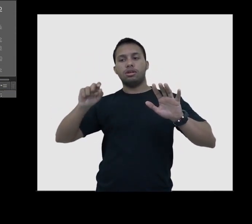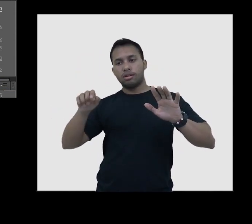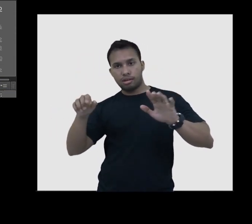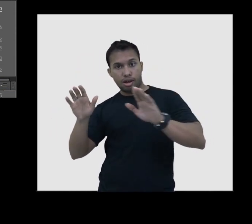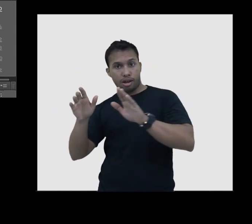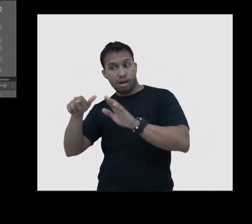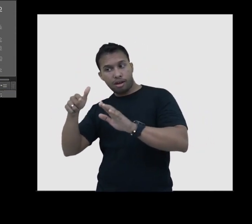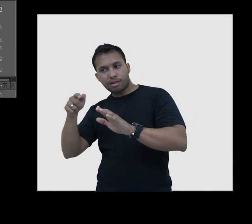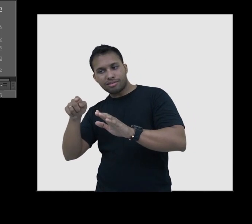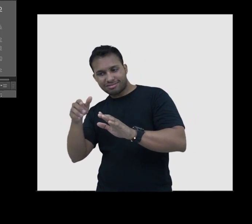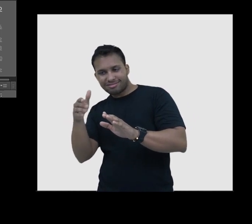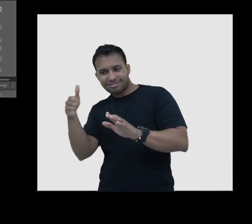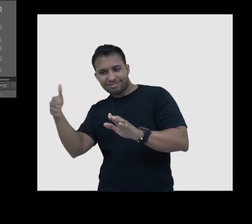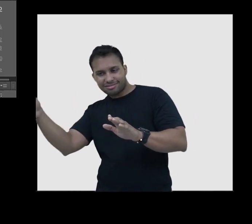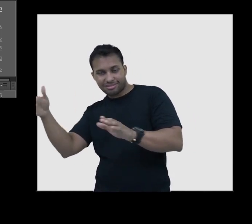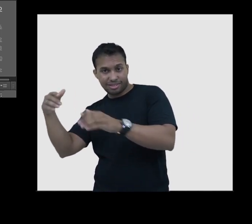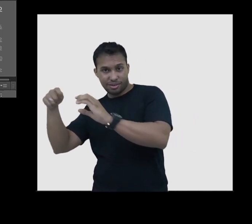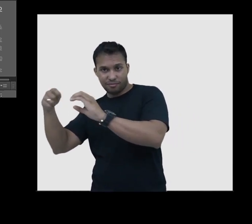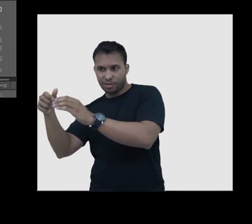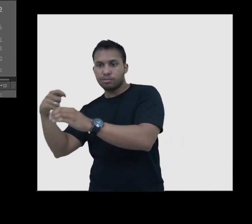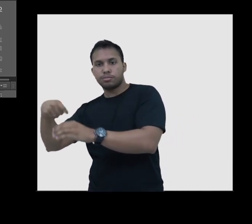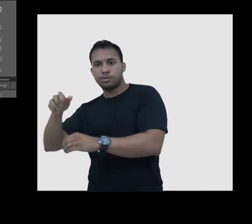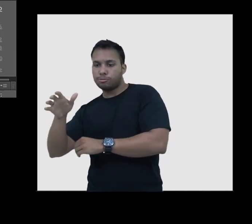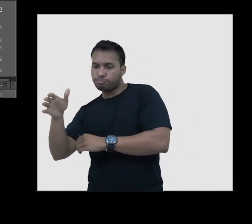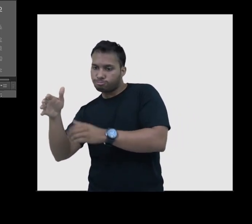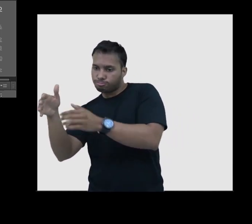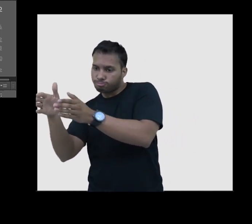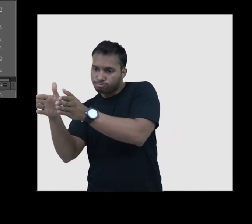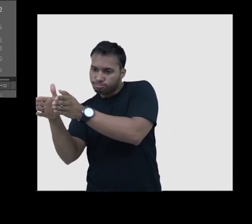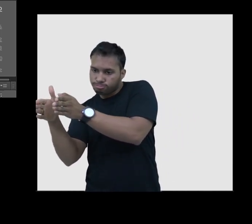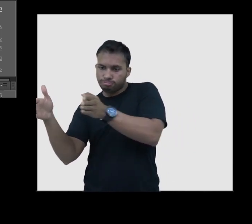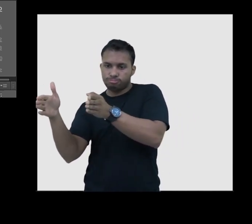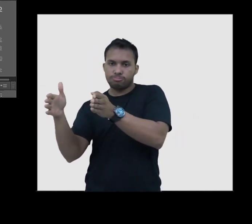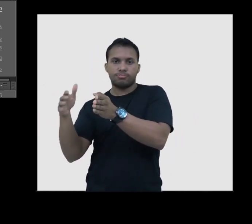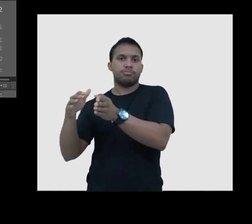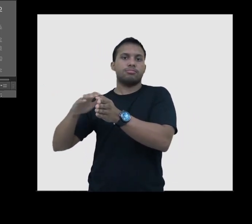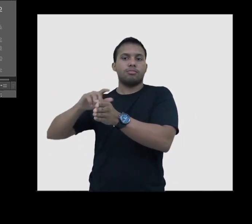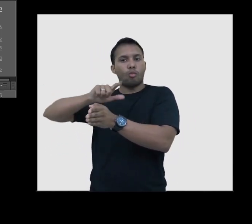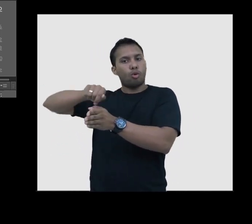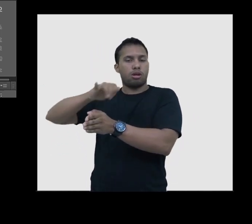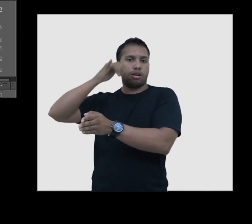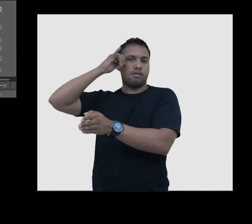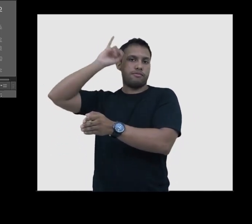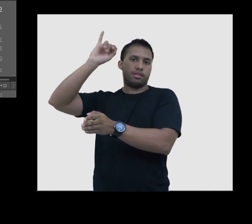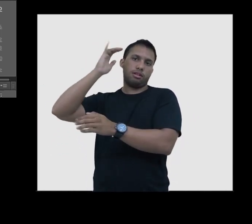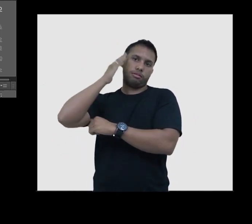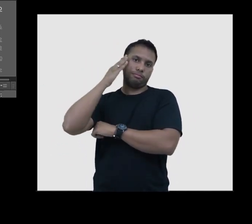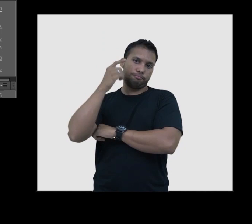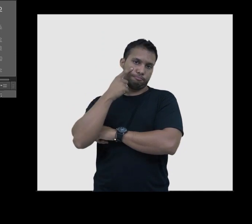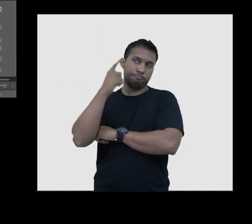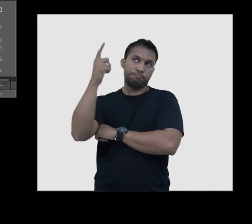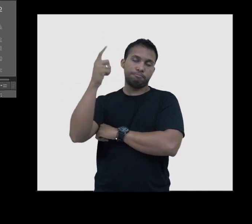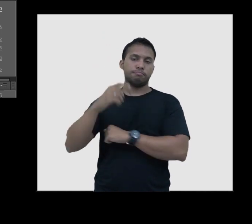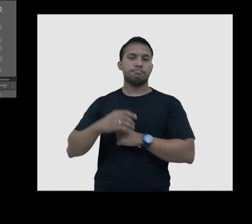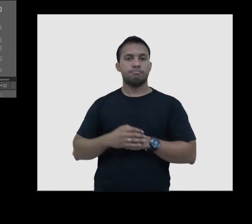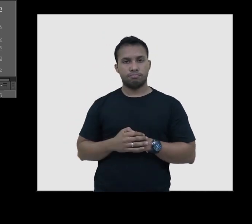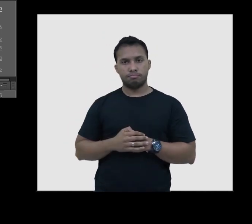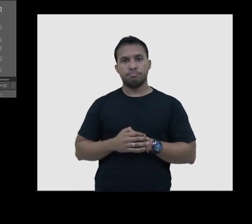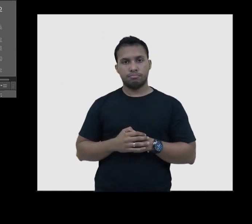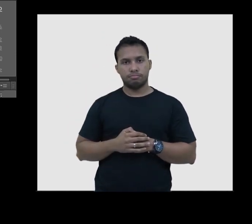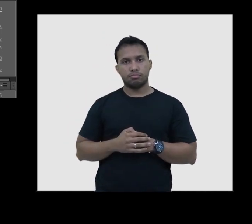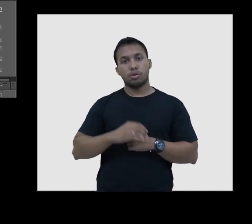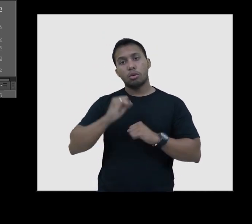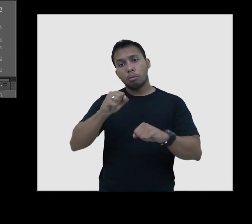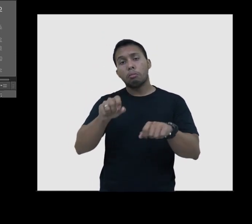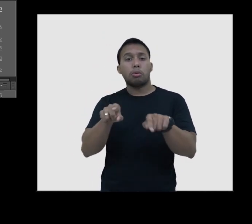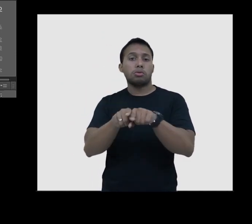eliminar esse espaço aqui, trazendo o vídeo posterior para cá, clicando e arrastando, né? Eu vou dar um Ctrl